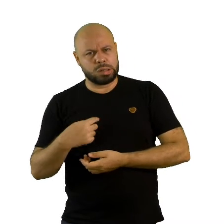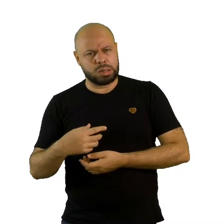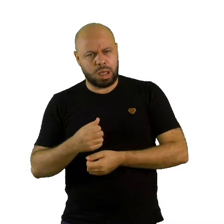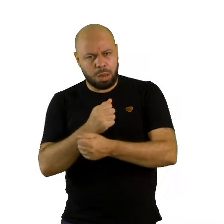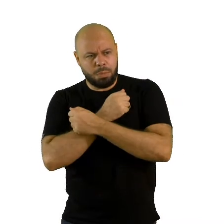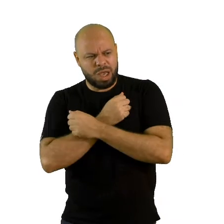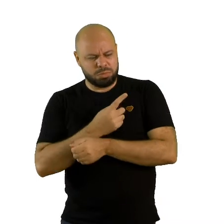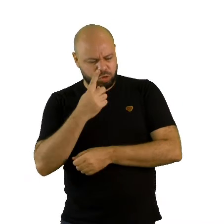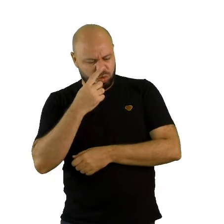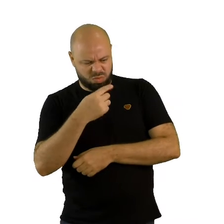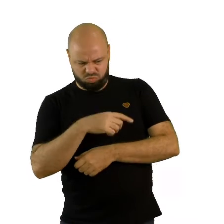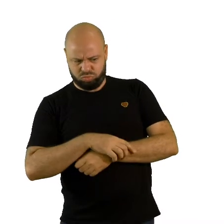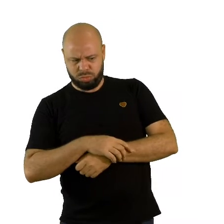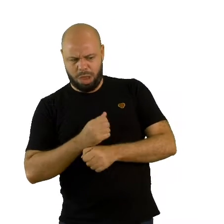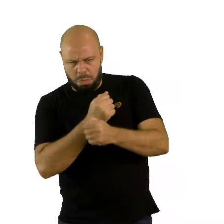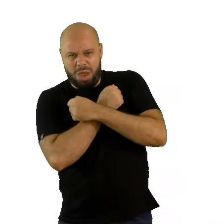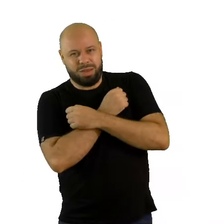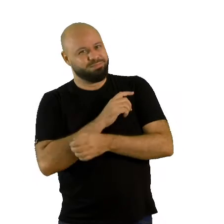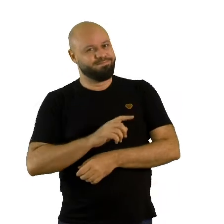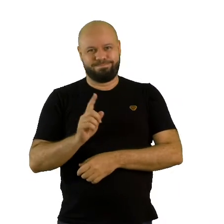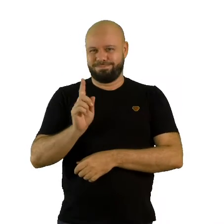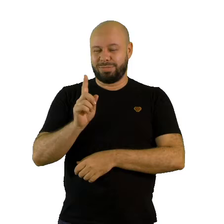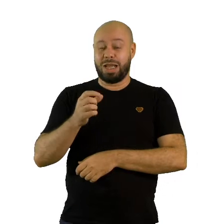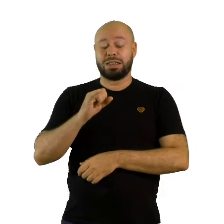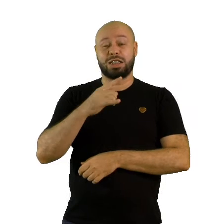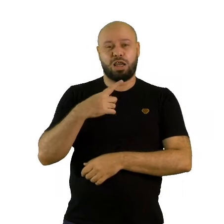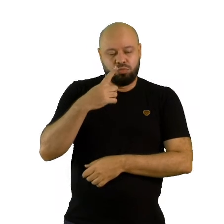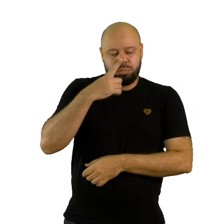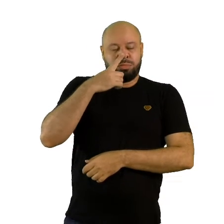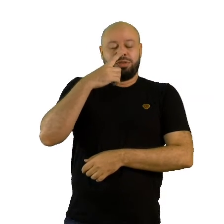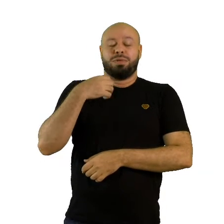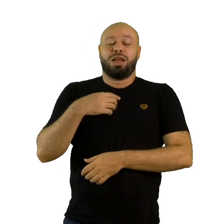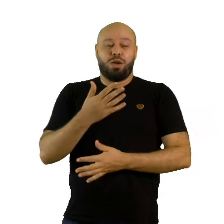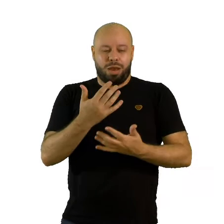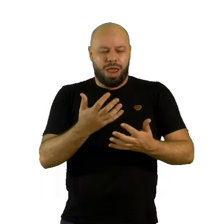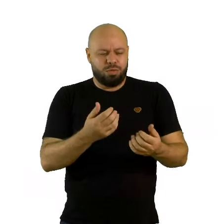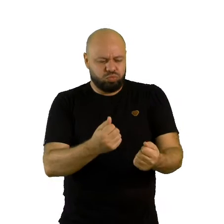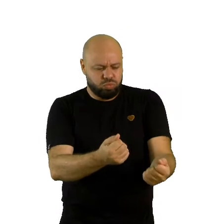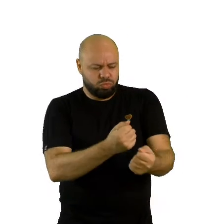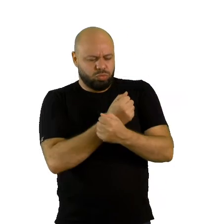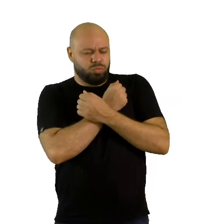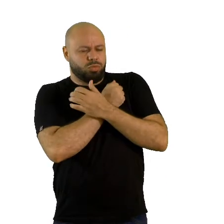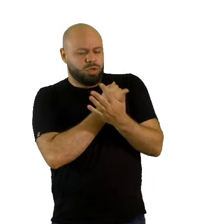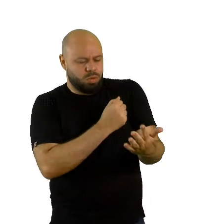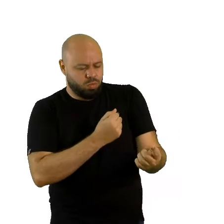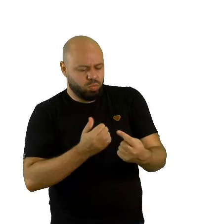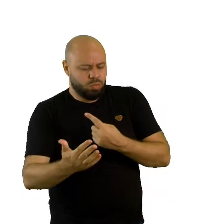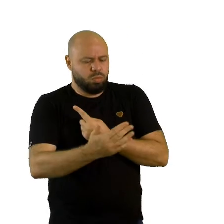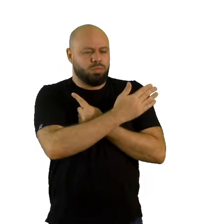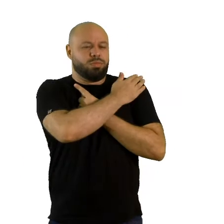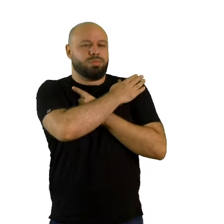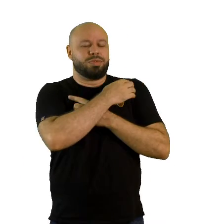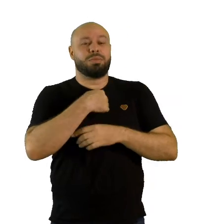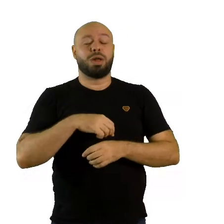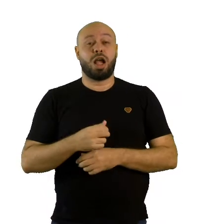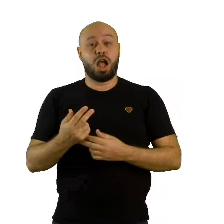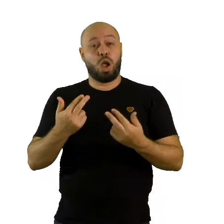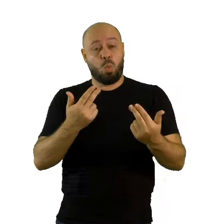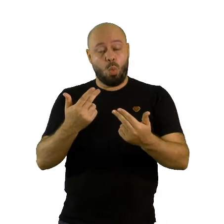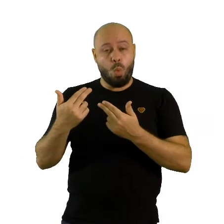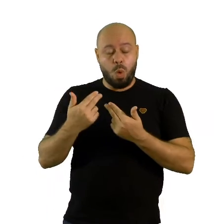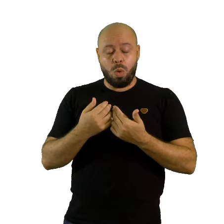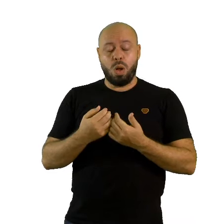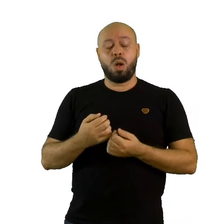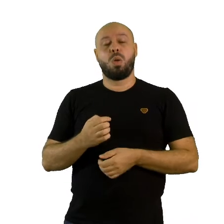tem afinidade. Então, se eu tenho afinidade com alguém, eu quero aquela pessoa perto de mim. É a mesma coisa que vai acontecer com os elementos químicos.